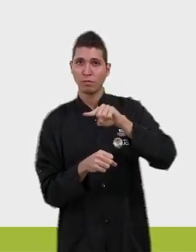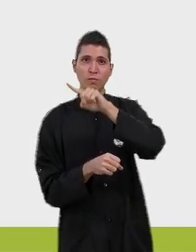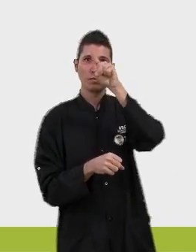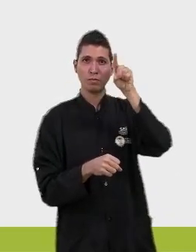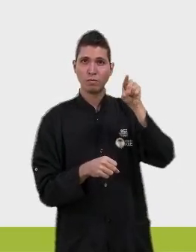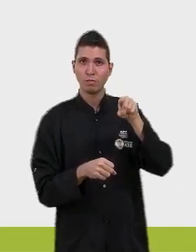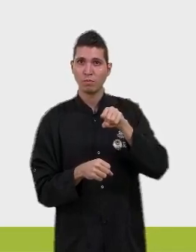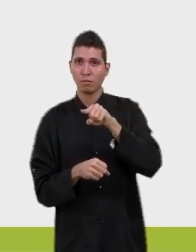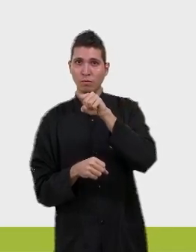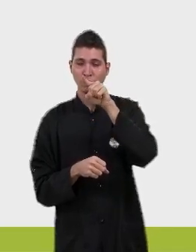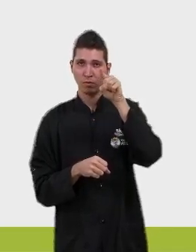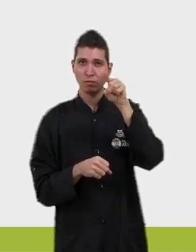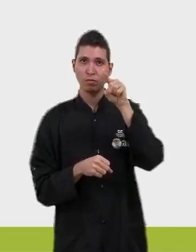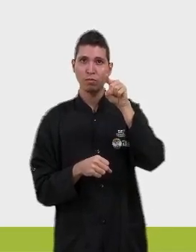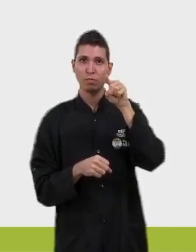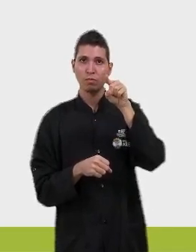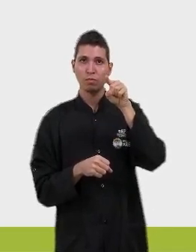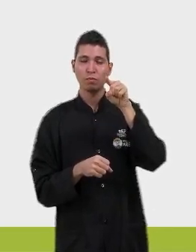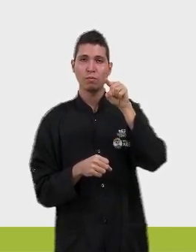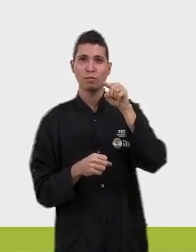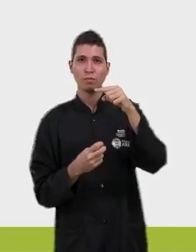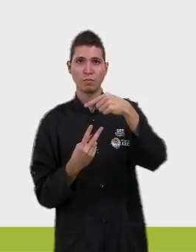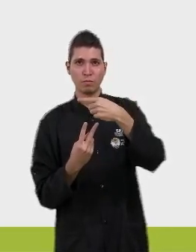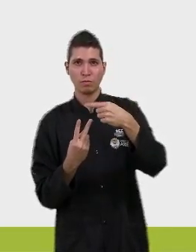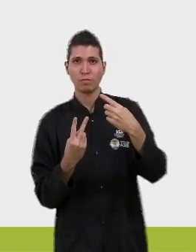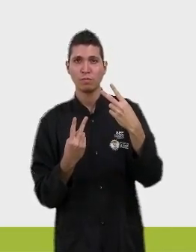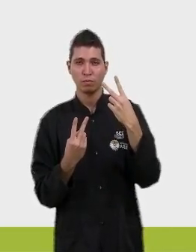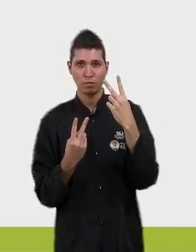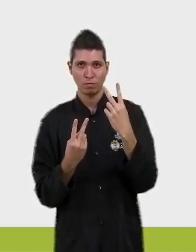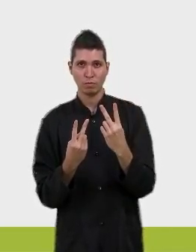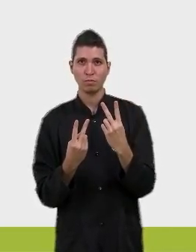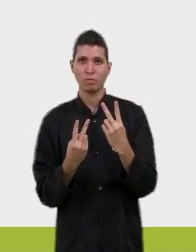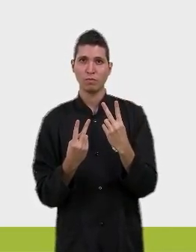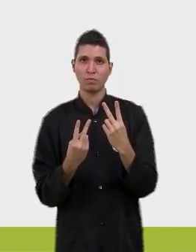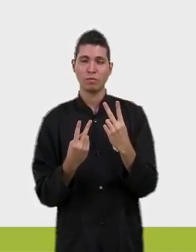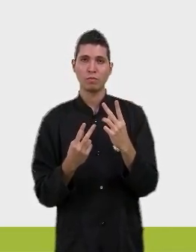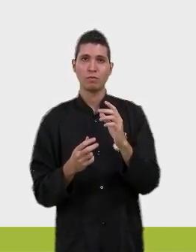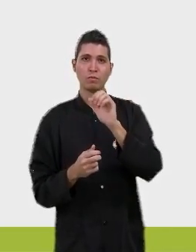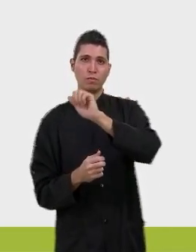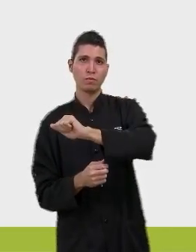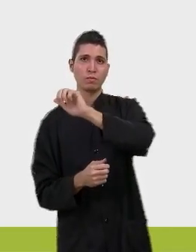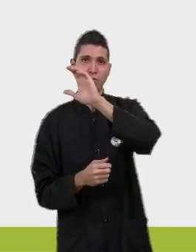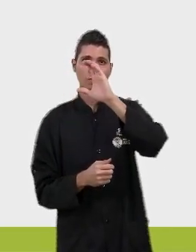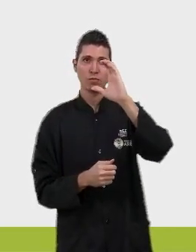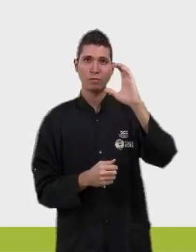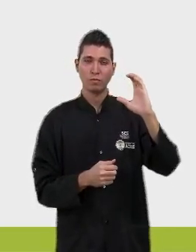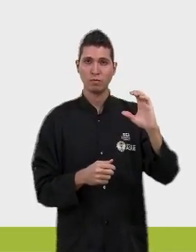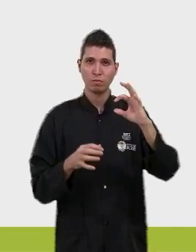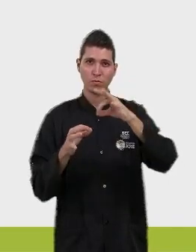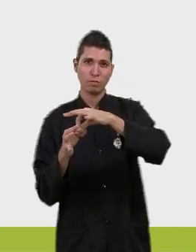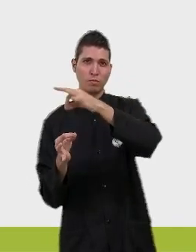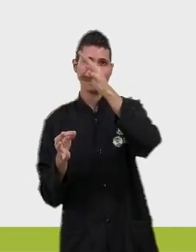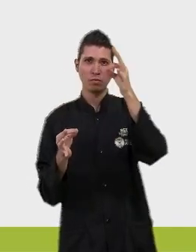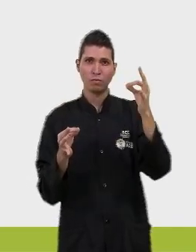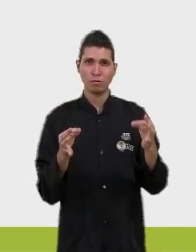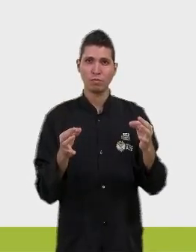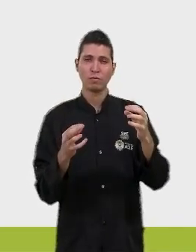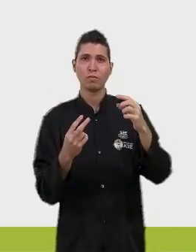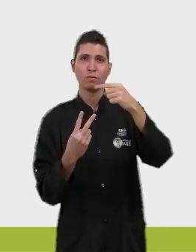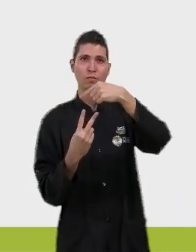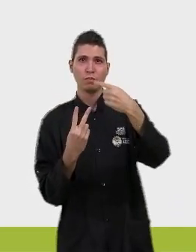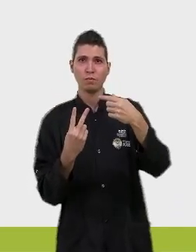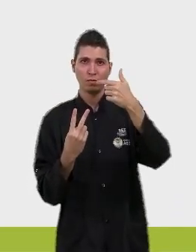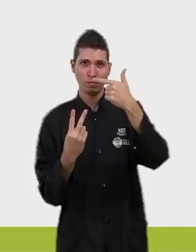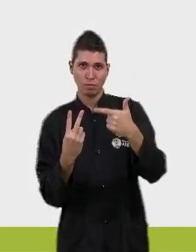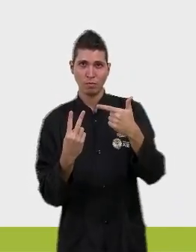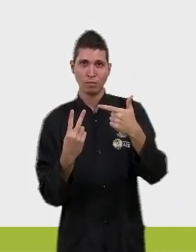falta T para completar 2π. Então, esse arco que vai do A até o C, ele mede 2π